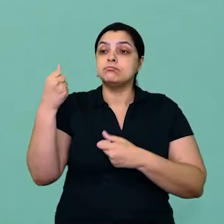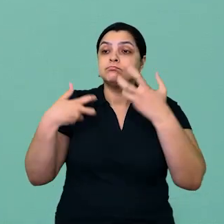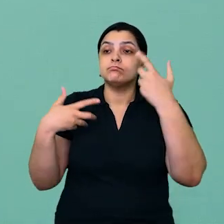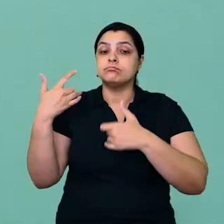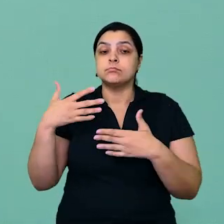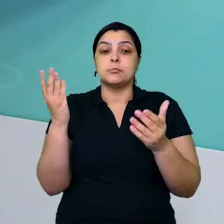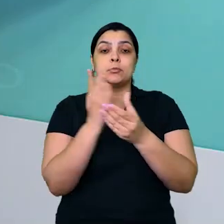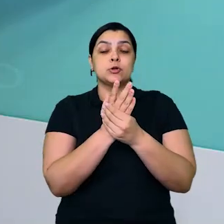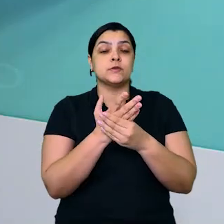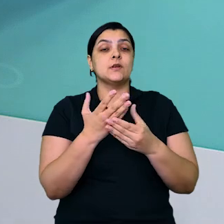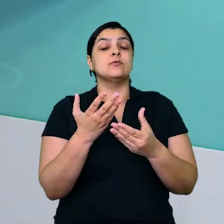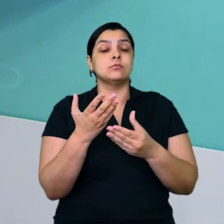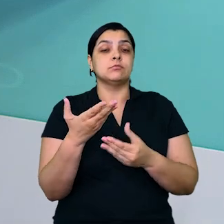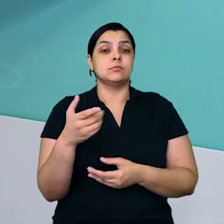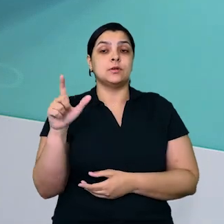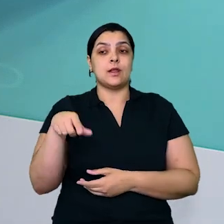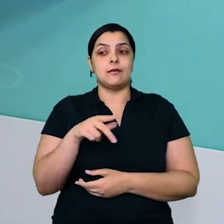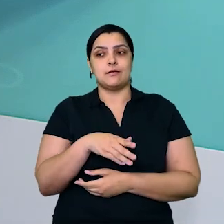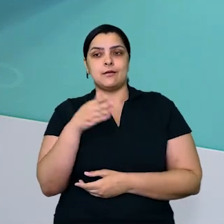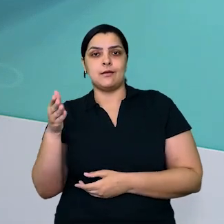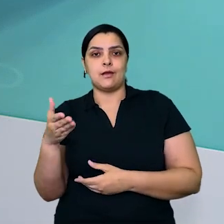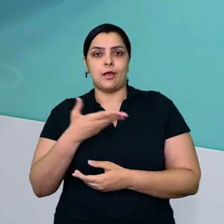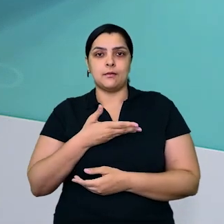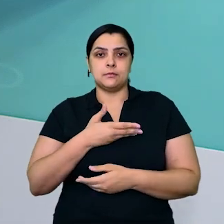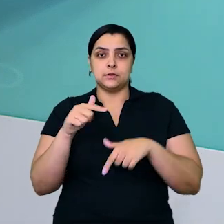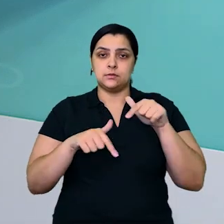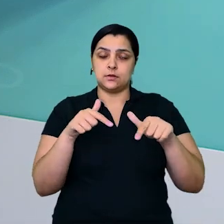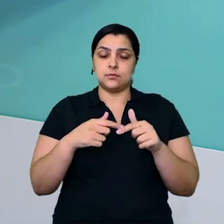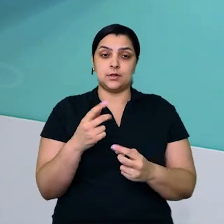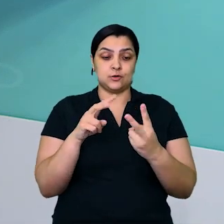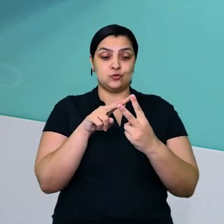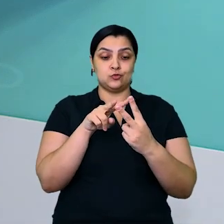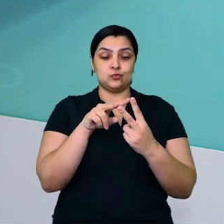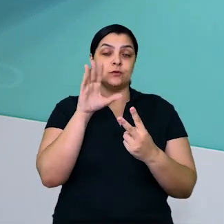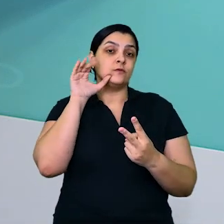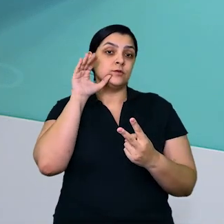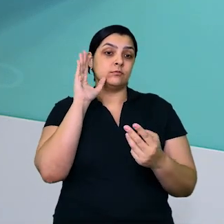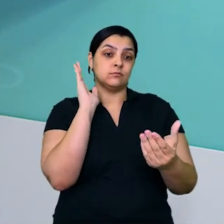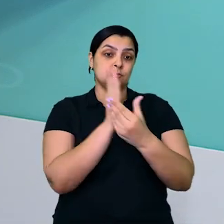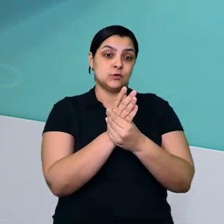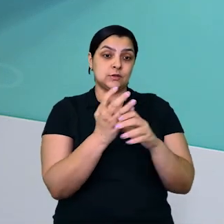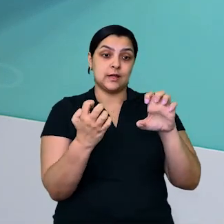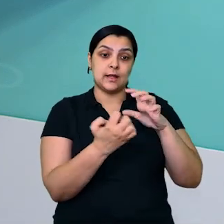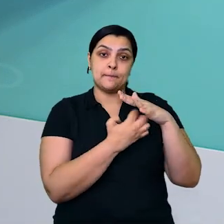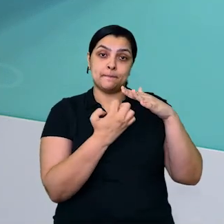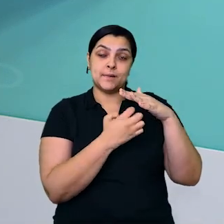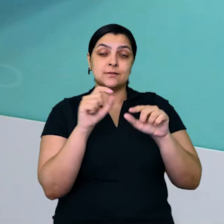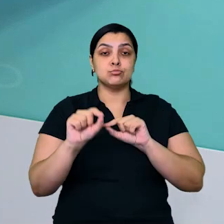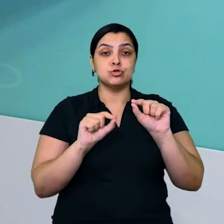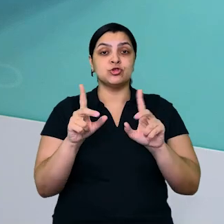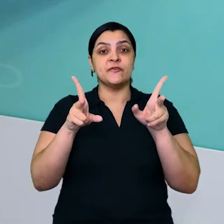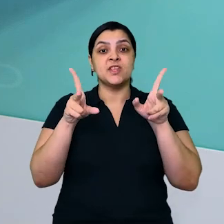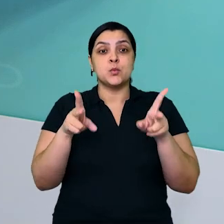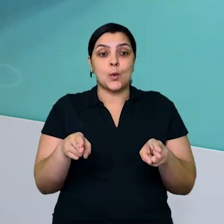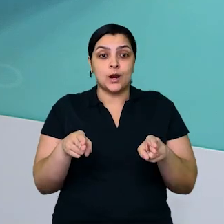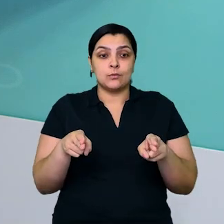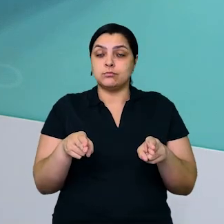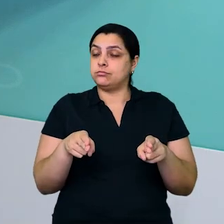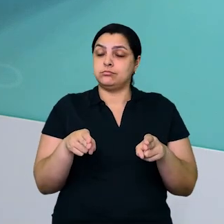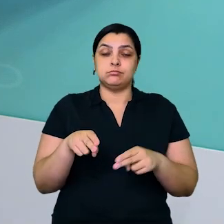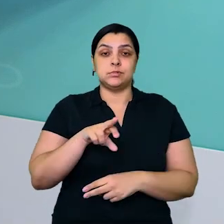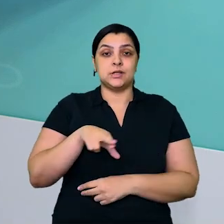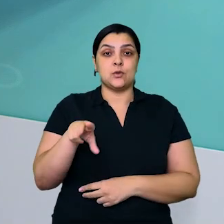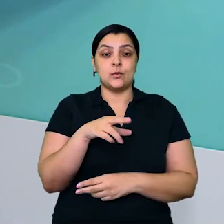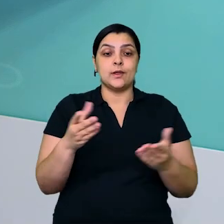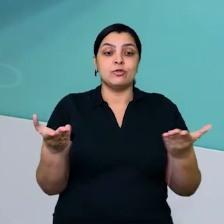de uma colega. Para a segunda turma, o fato de as duas trabalhadoras processarem a empresa pelo mesmo motivo não